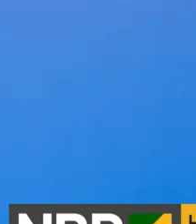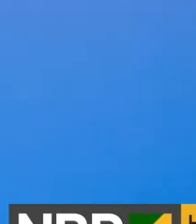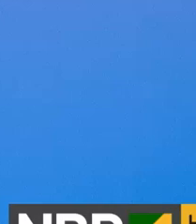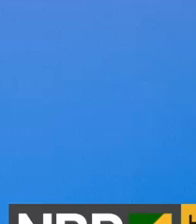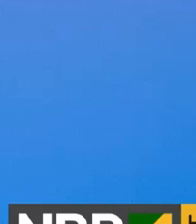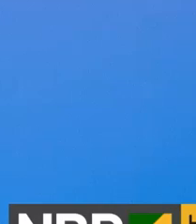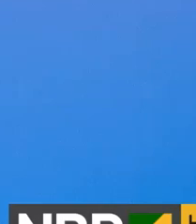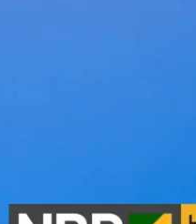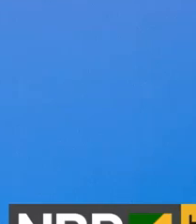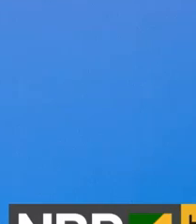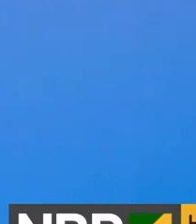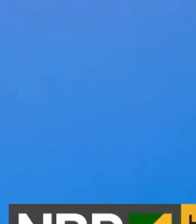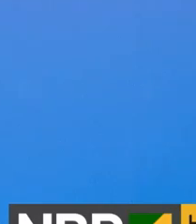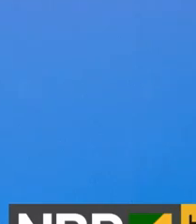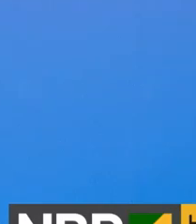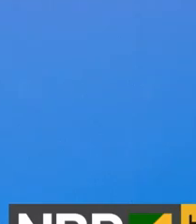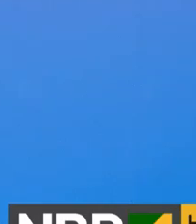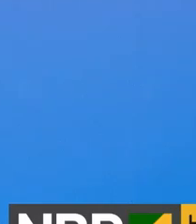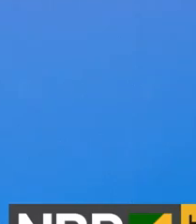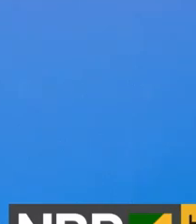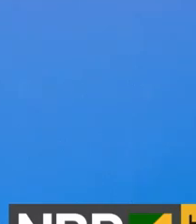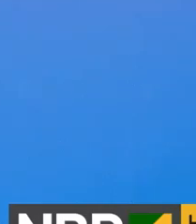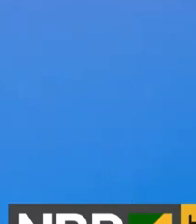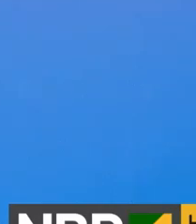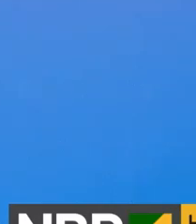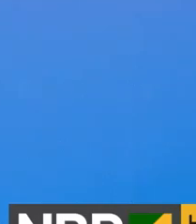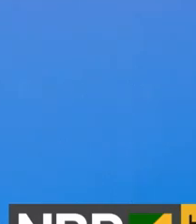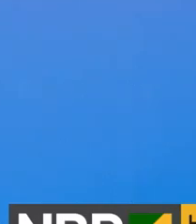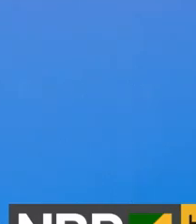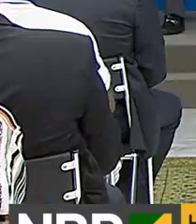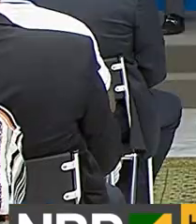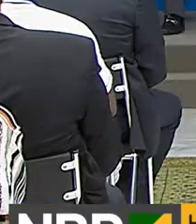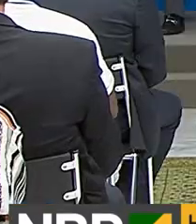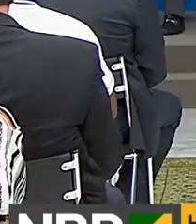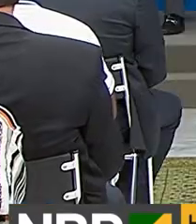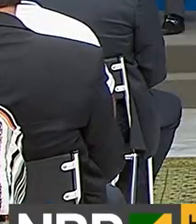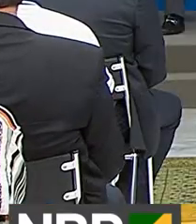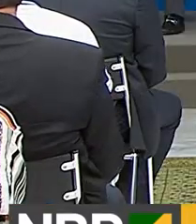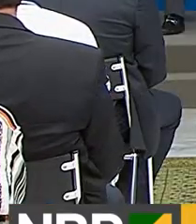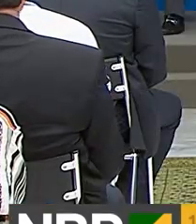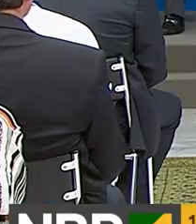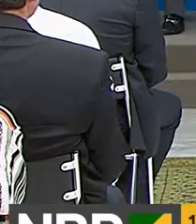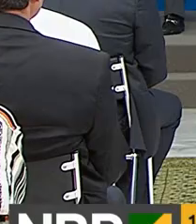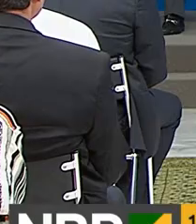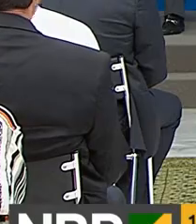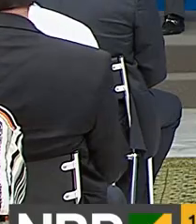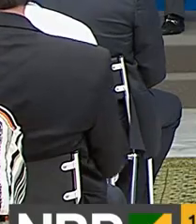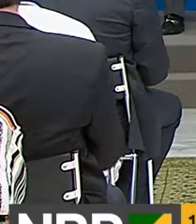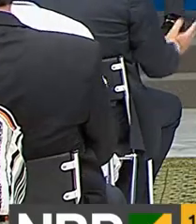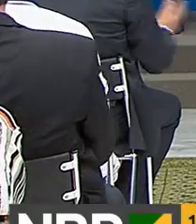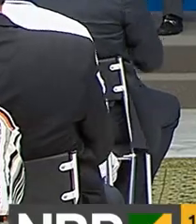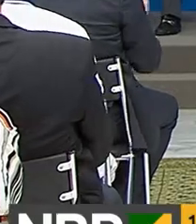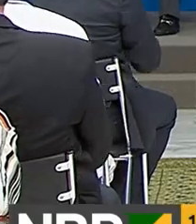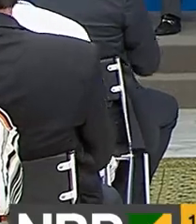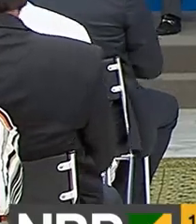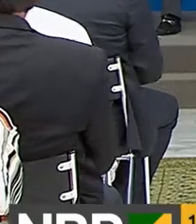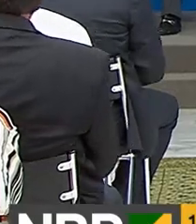gera emprego e renda e também contribua para o crescimento do brasil muito obrigado